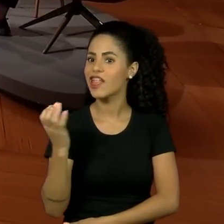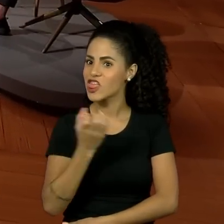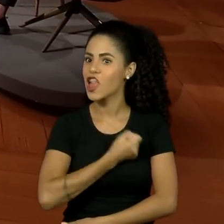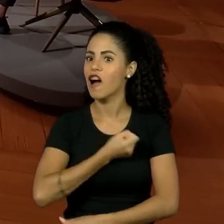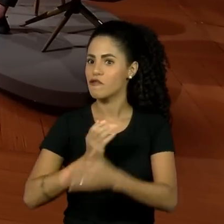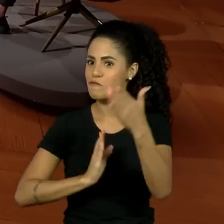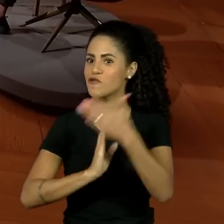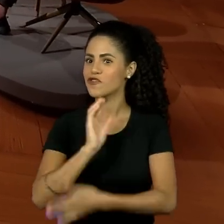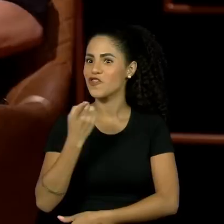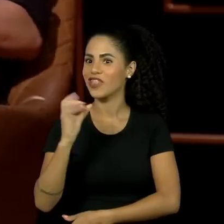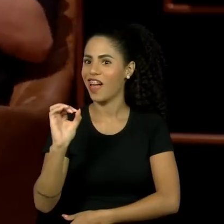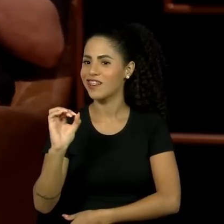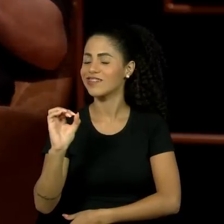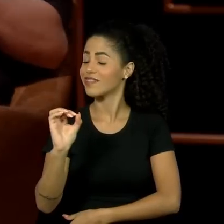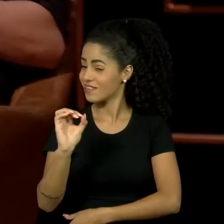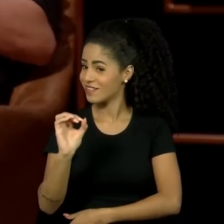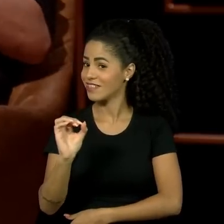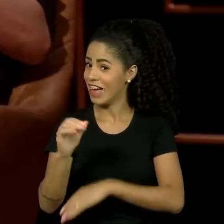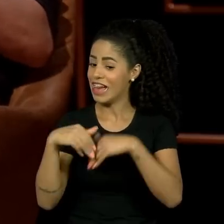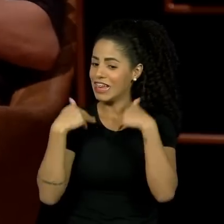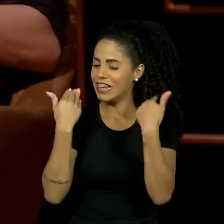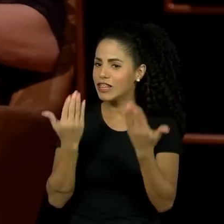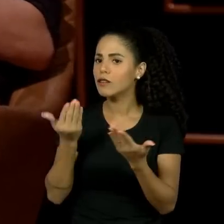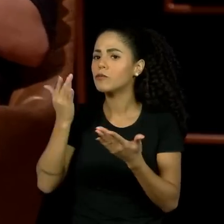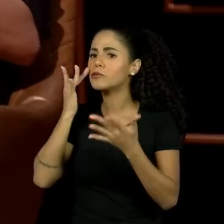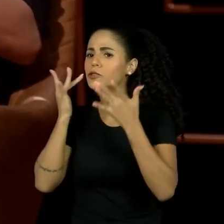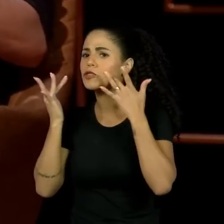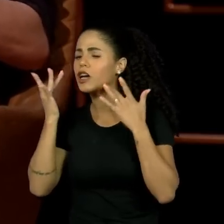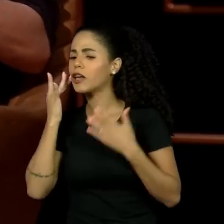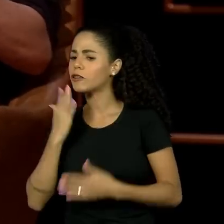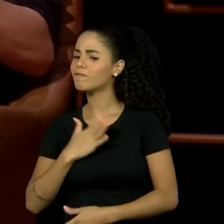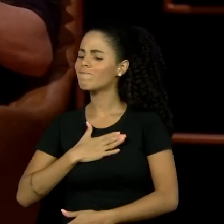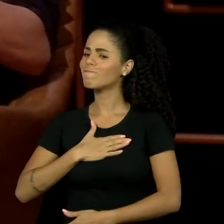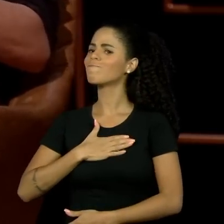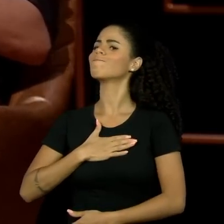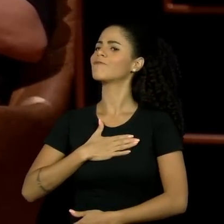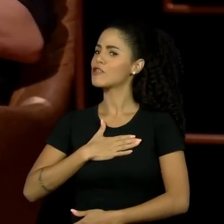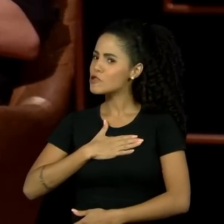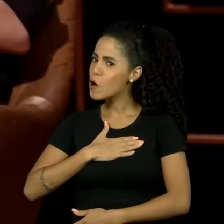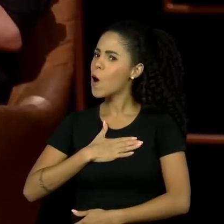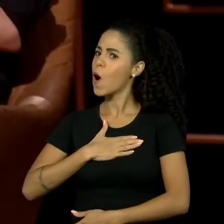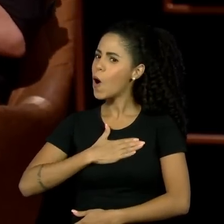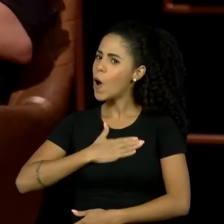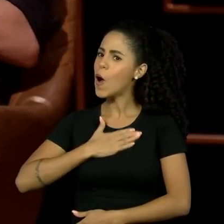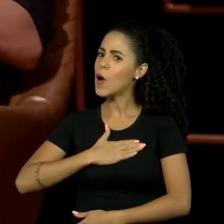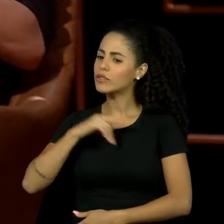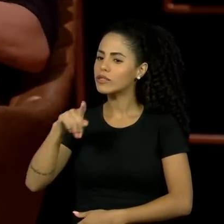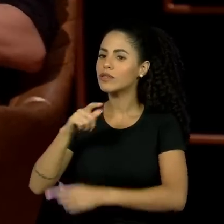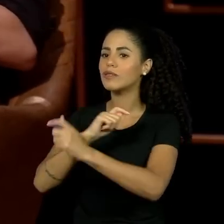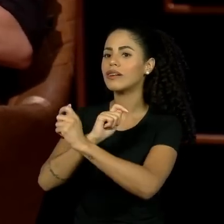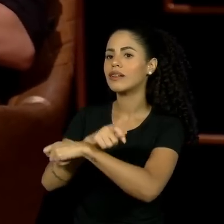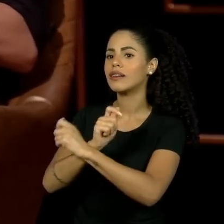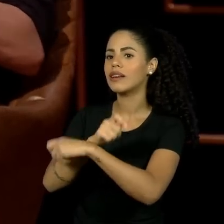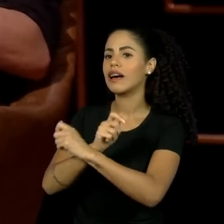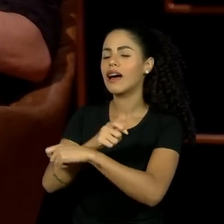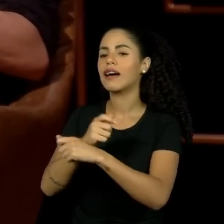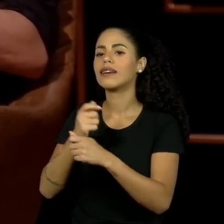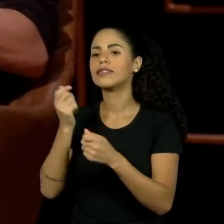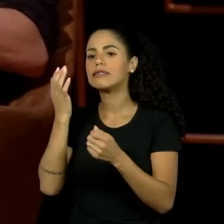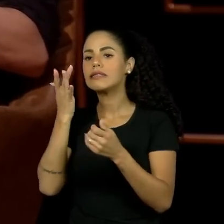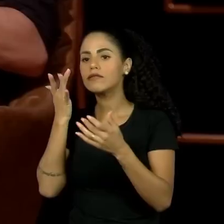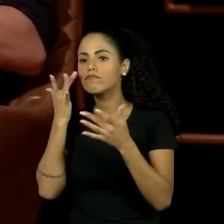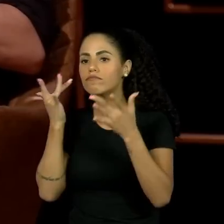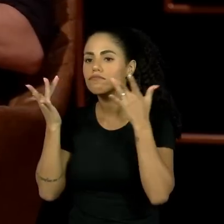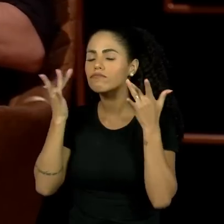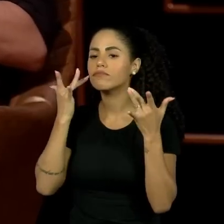Civil. Ou seja, o teatro ali começou a me pegar e nessa época da PUC eu já comecei a ter interesses, comecei